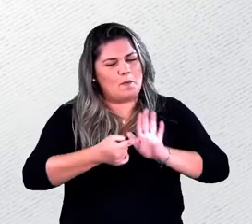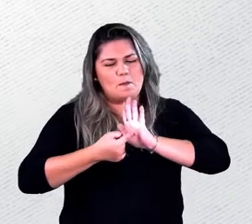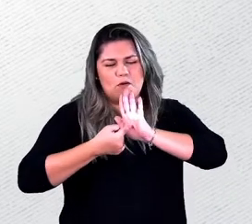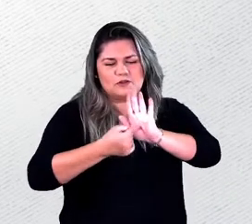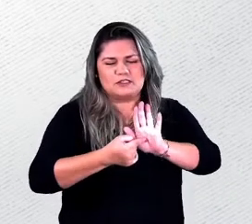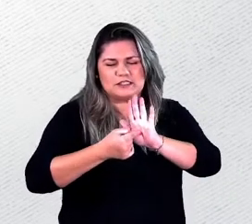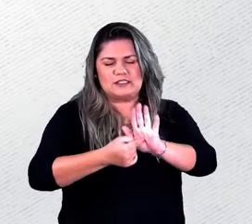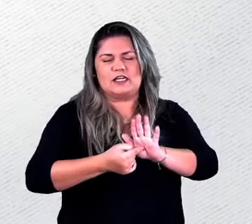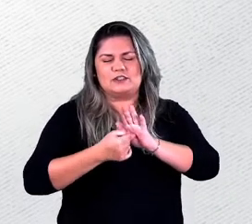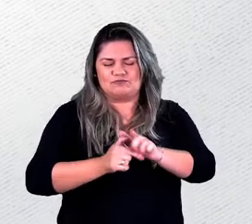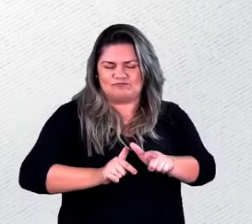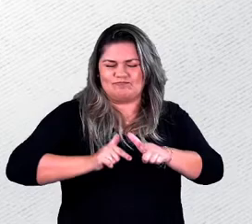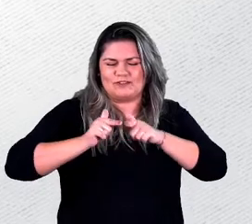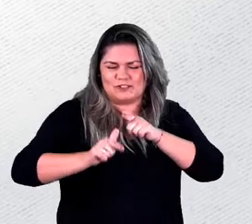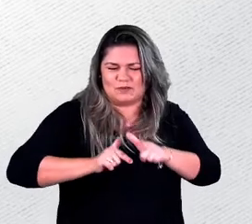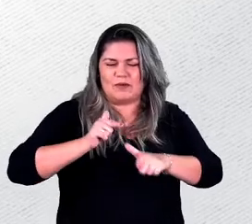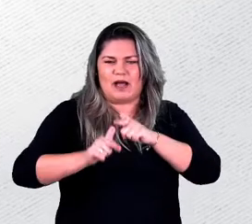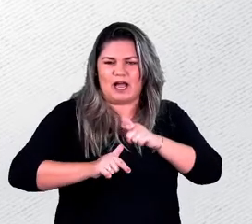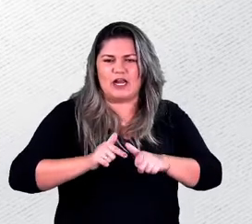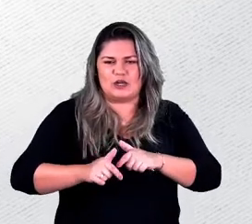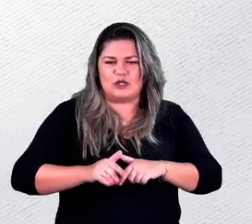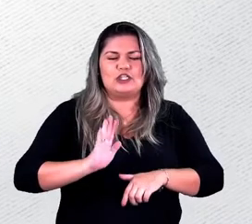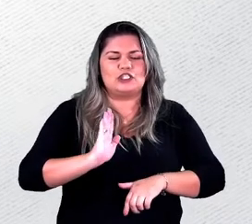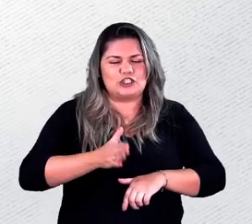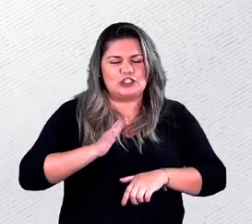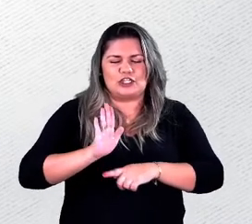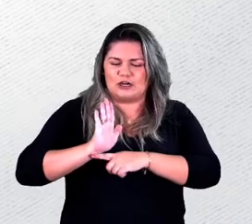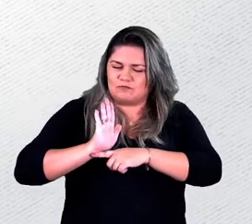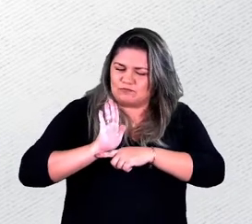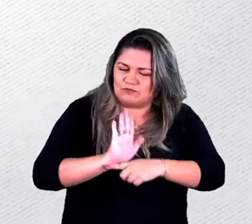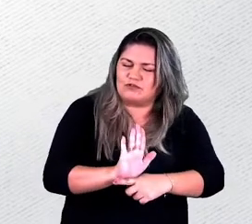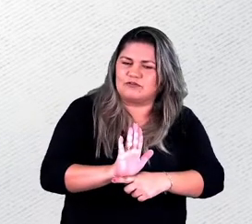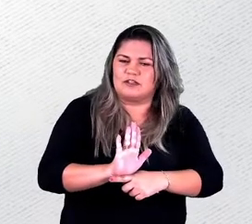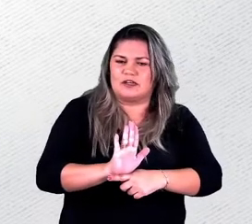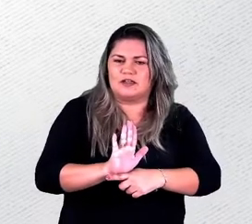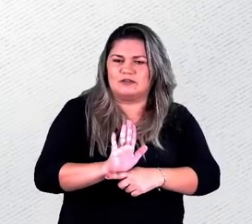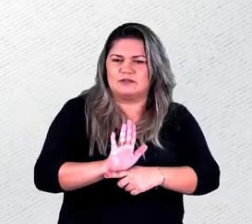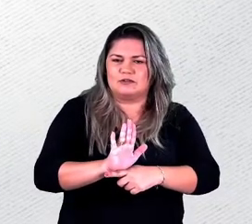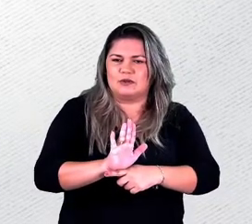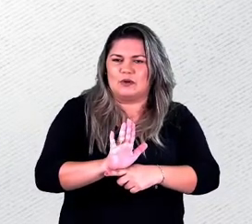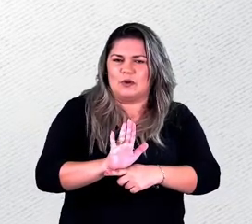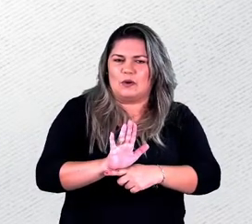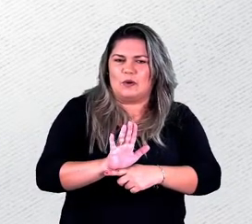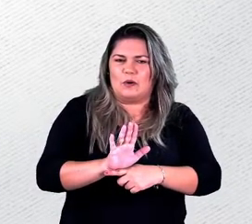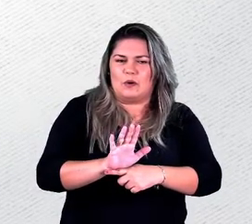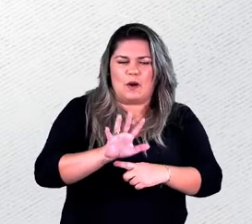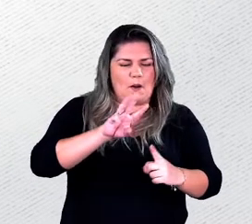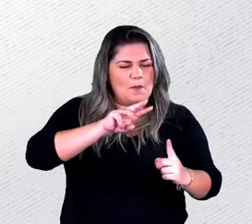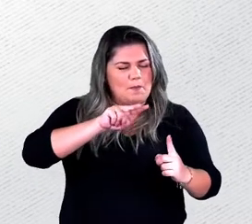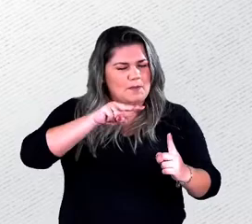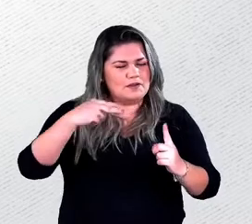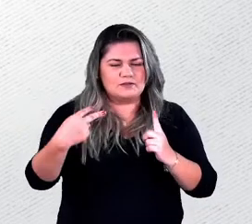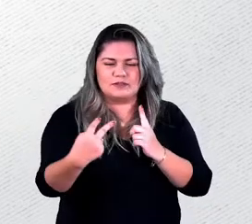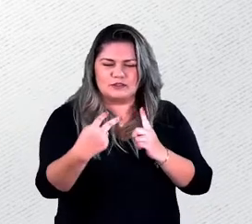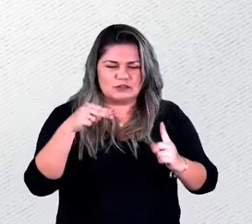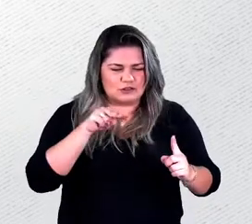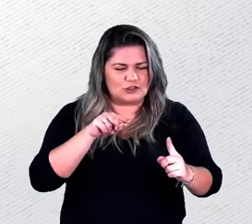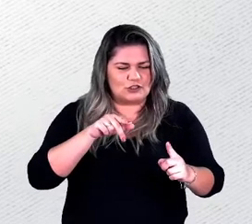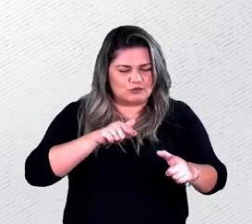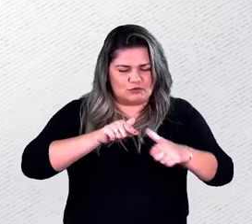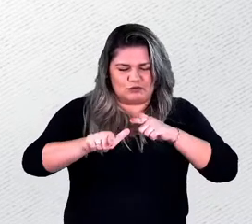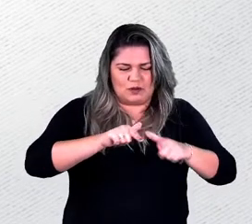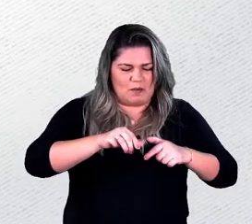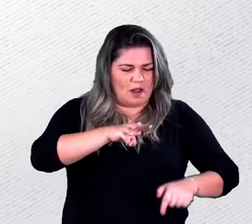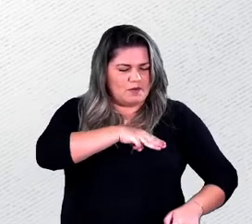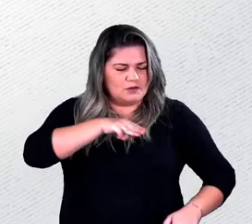EA expertise que tem e que já estão contribuindo em muito para a perspectiva da atuação do Ministério Público o